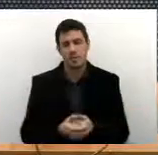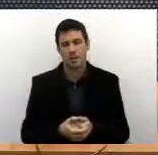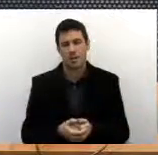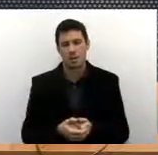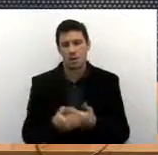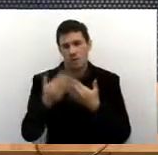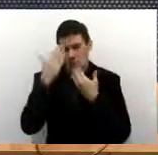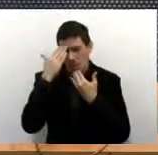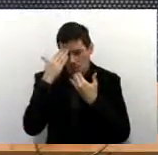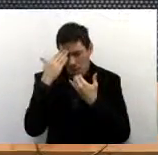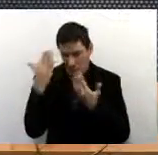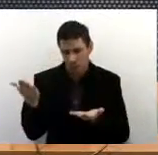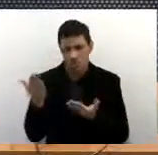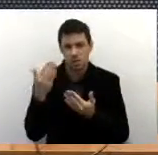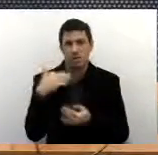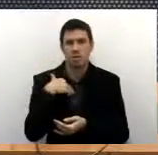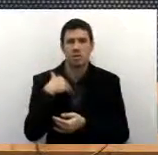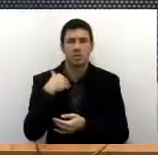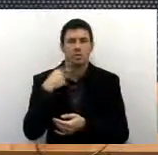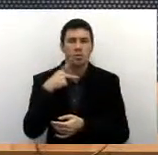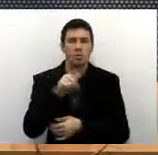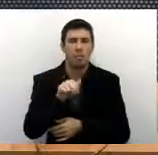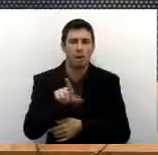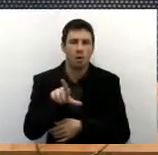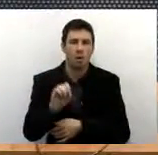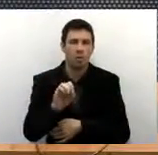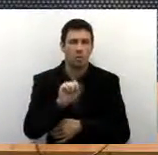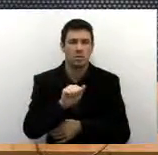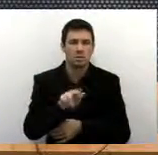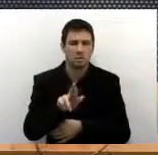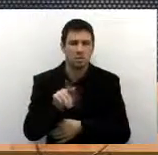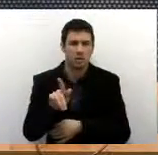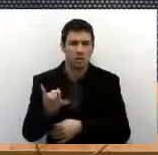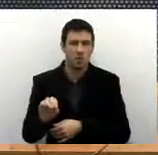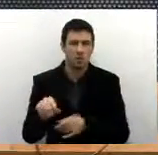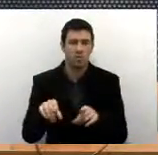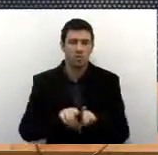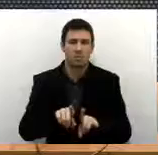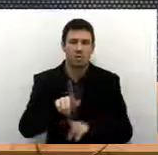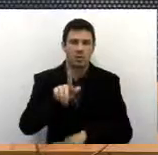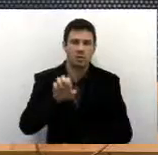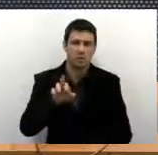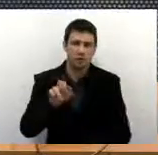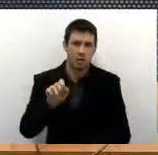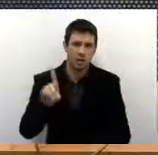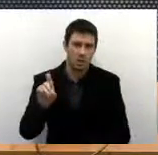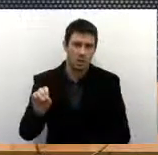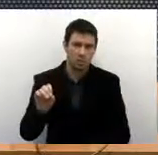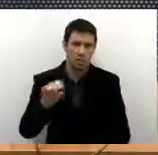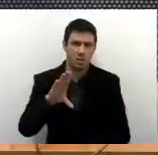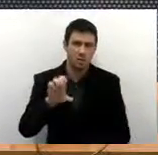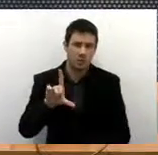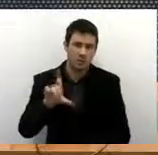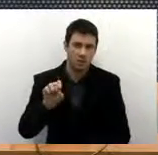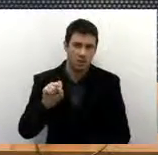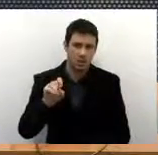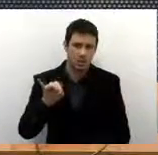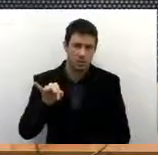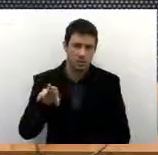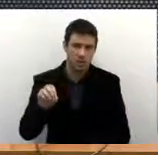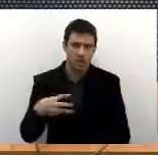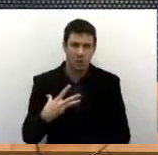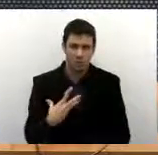Agradeço a palavra do nobre vereador Paulo Sérgio. Geraldo Celestino, aceito a crítica, estamos trabalhando, nós